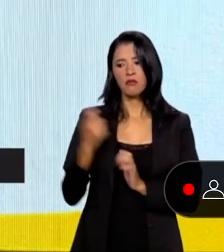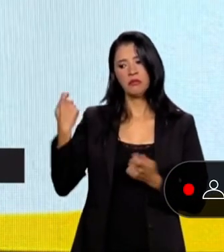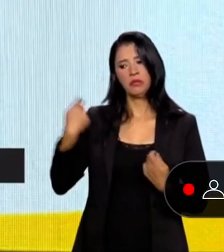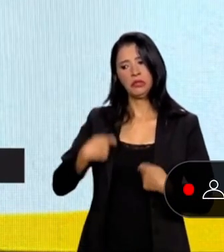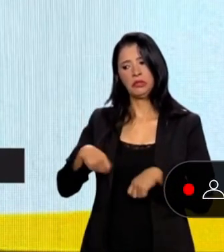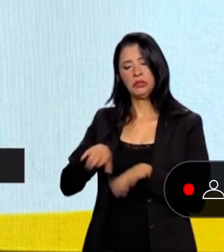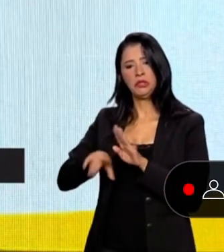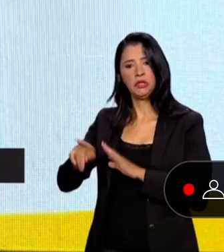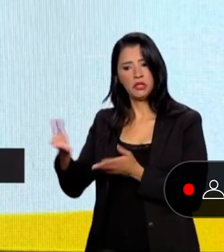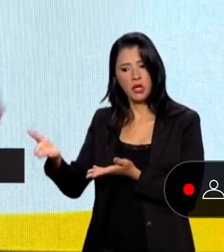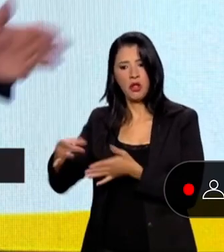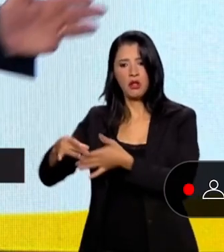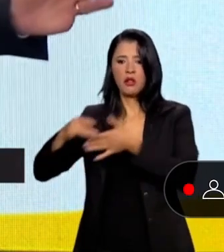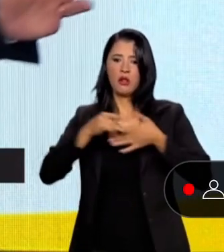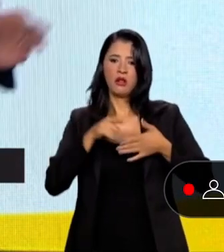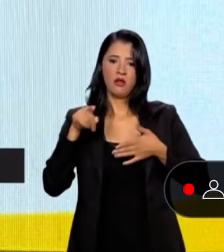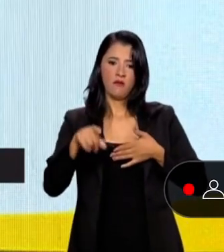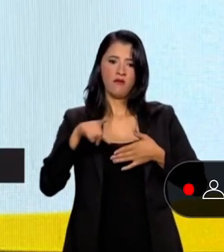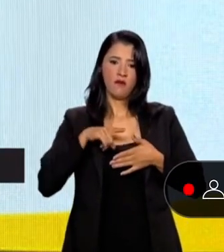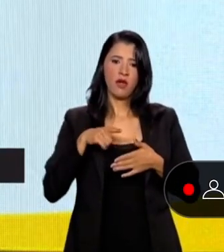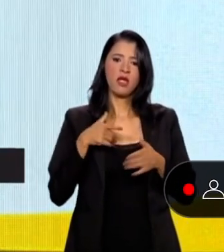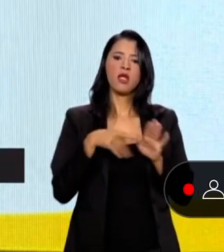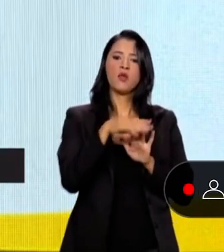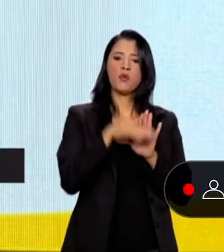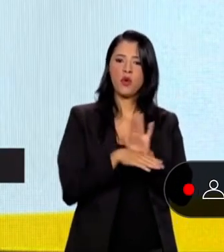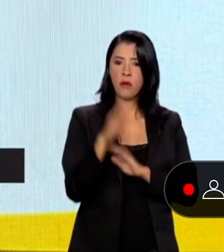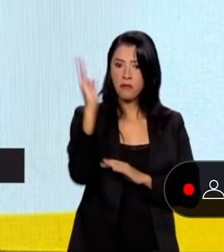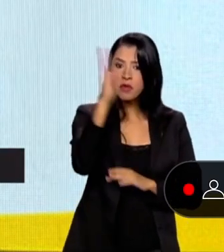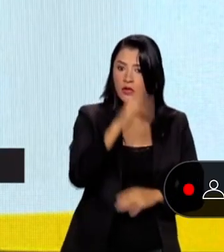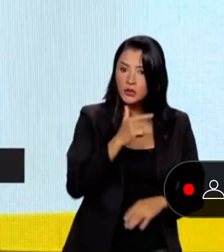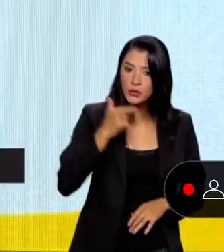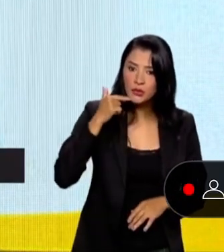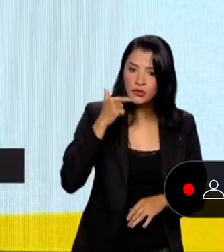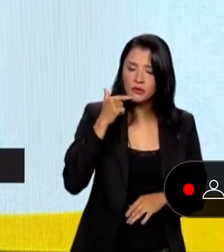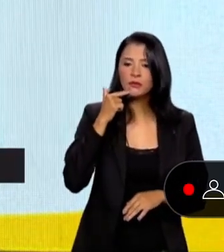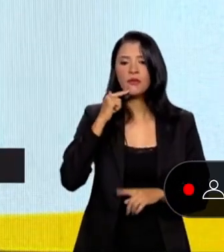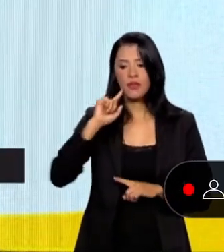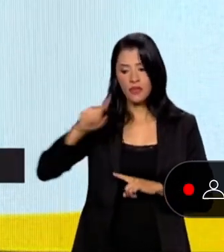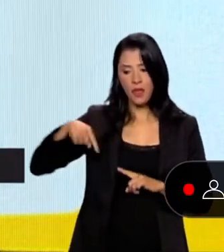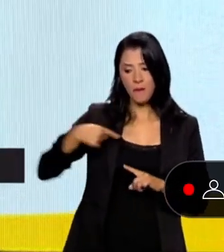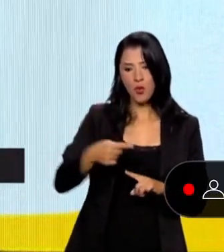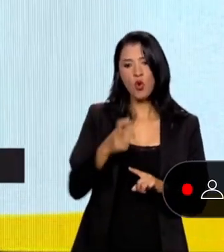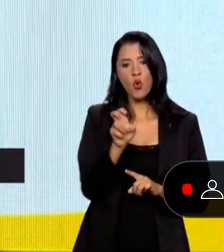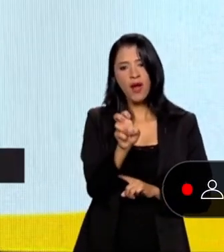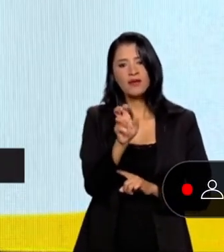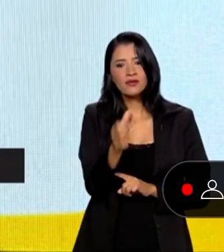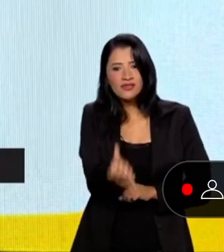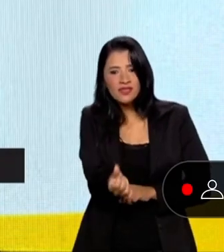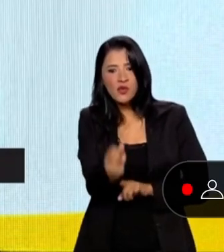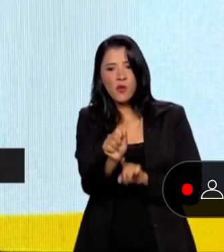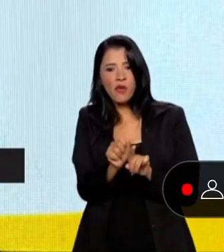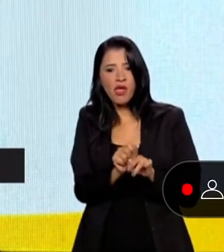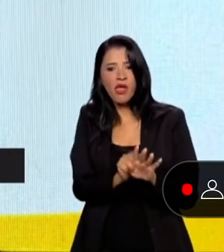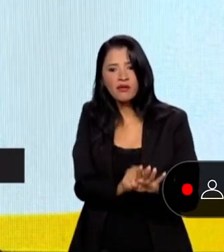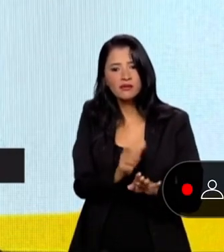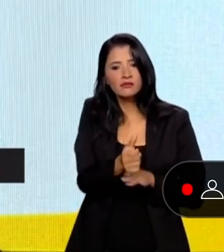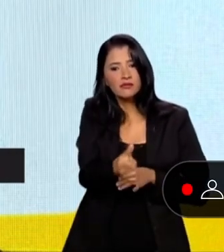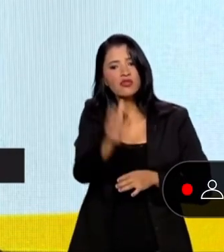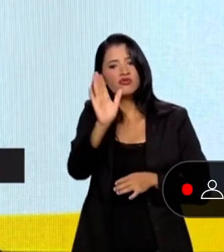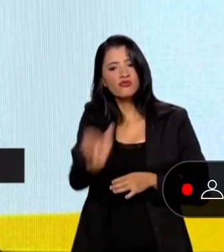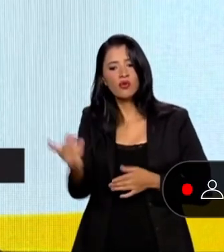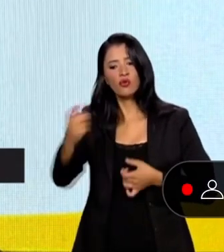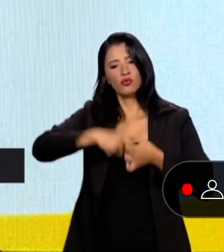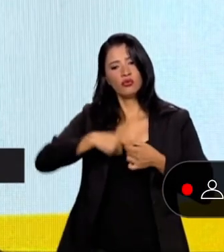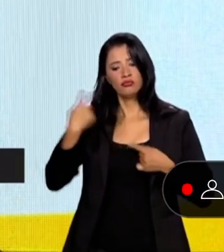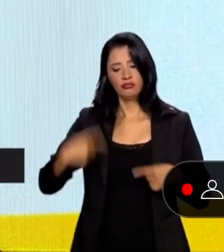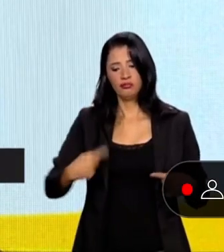levar o companheiro no Brasil Sorridente. Passados uns 4 ou 5 meses, eles voltaram aqui para discutir o mesmo